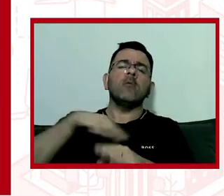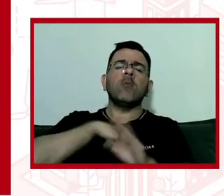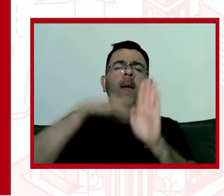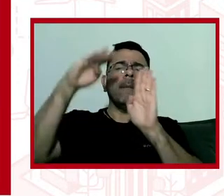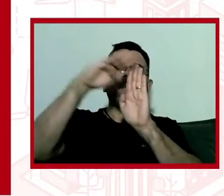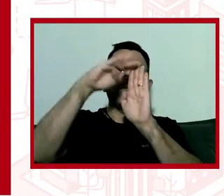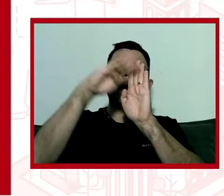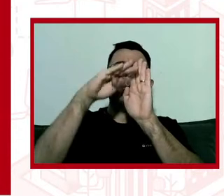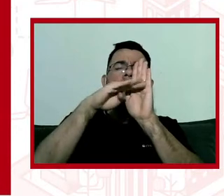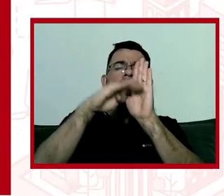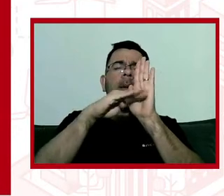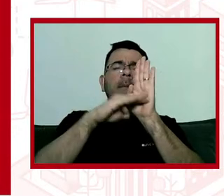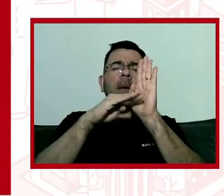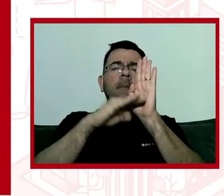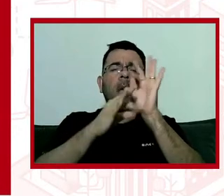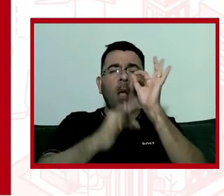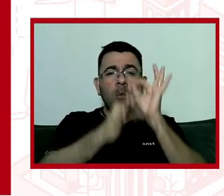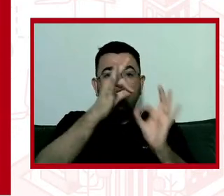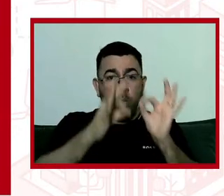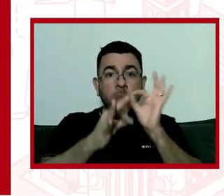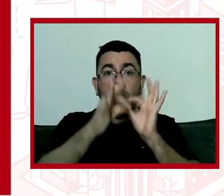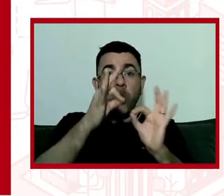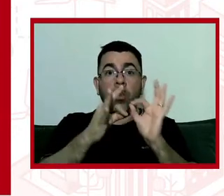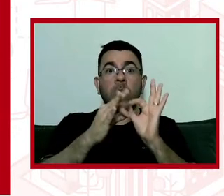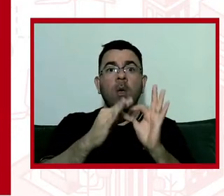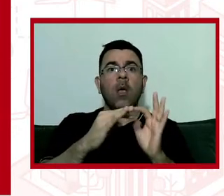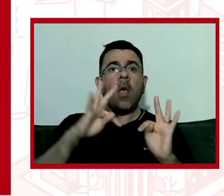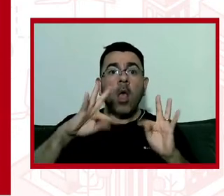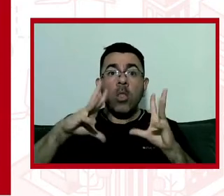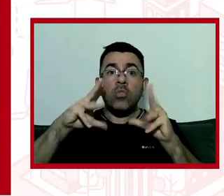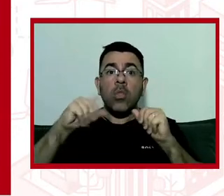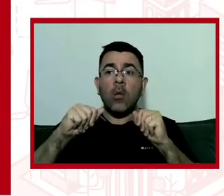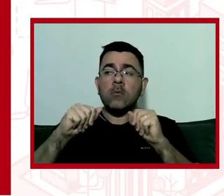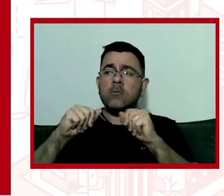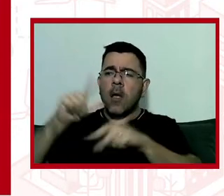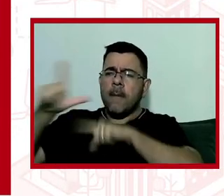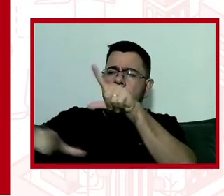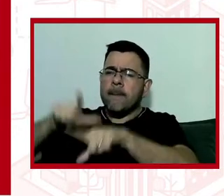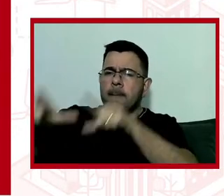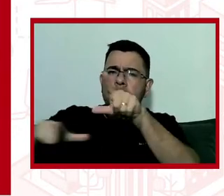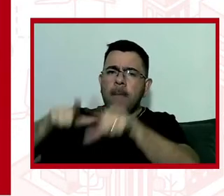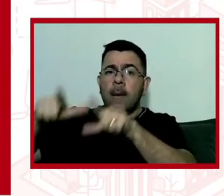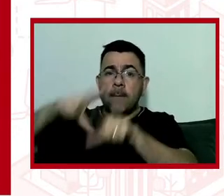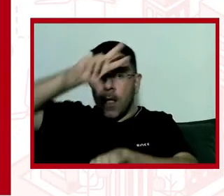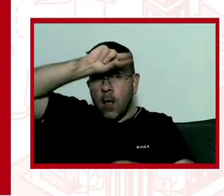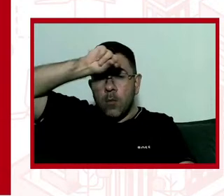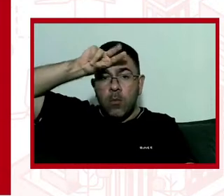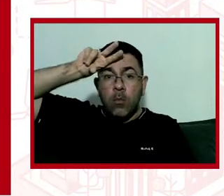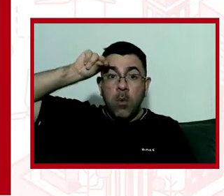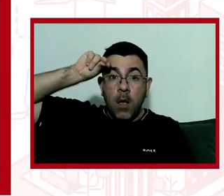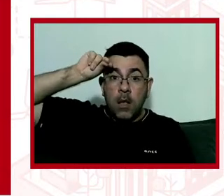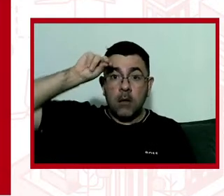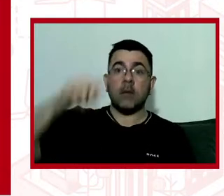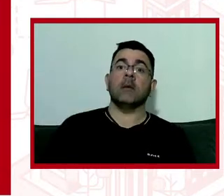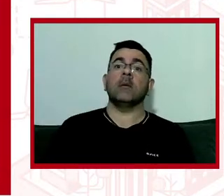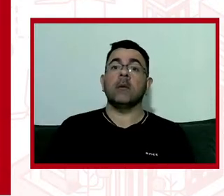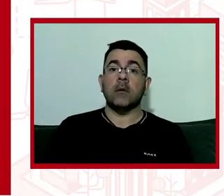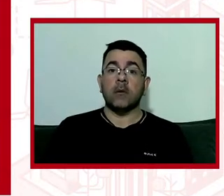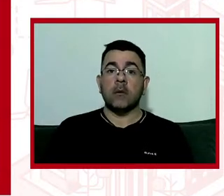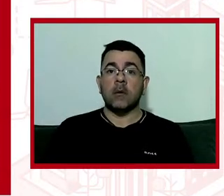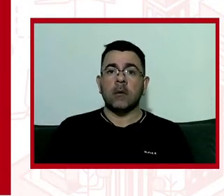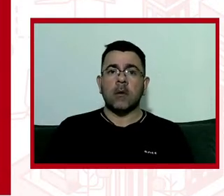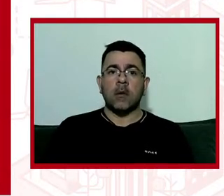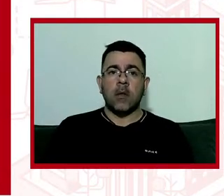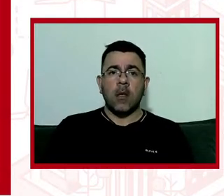onde todos os serviços foram mapeados da prefeitura a gente criou uma esteira primeiro de gestão para você